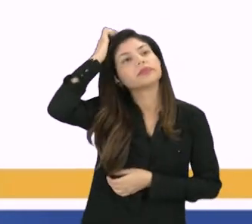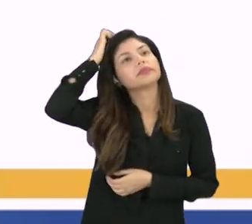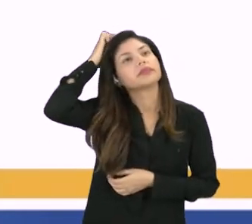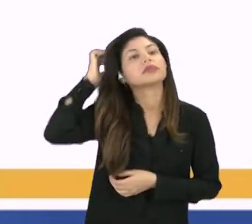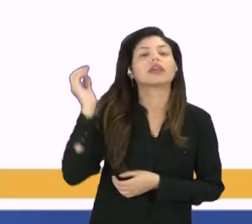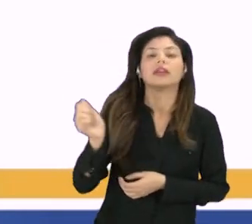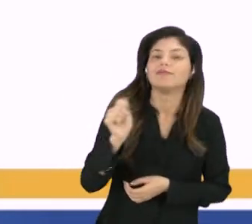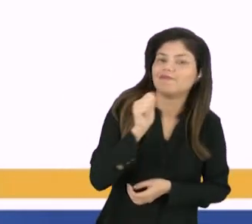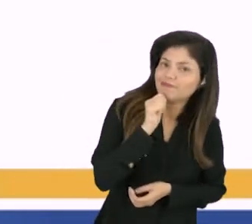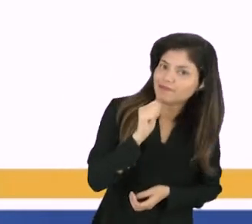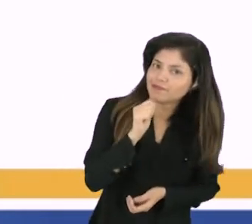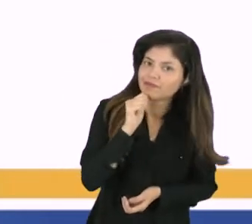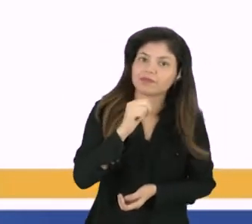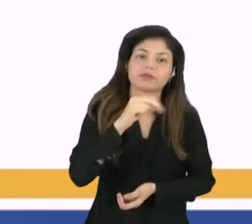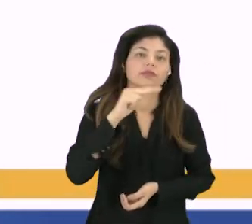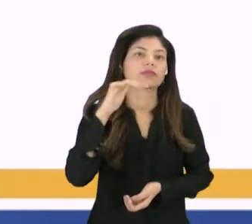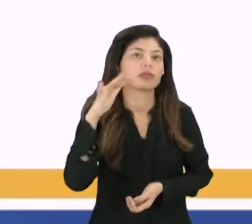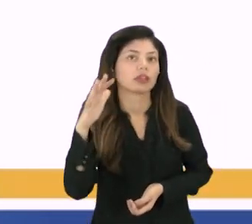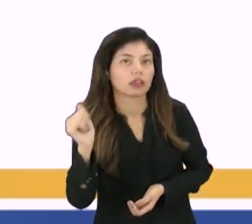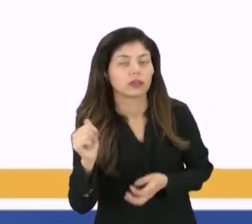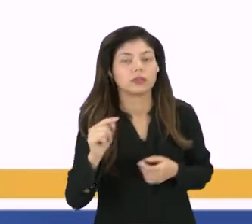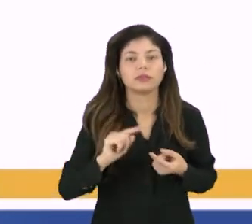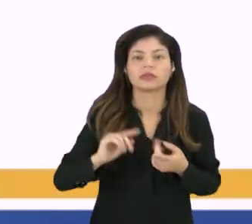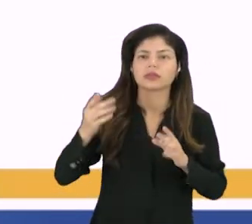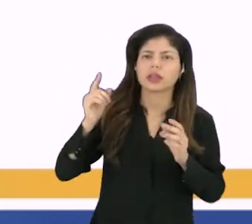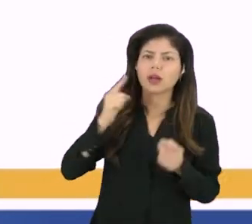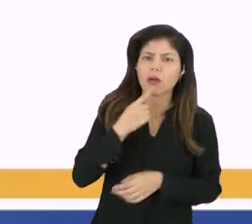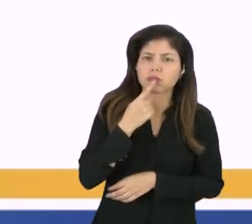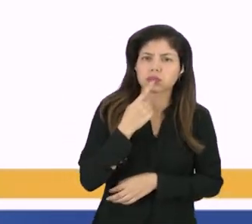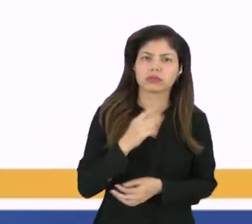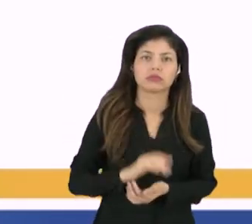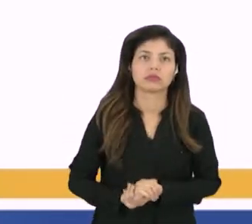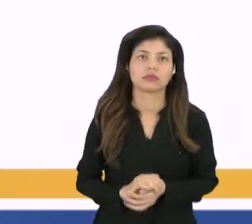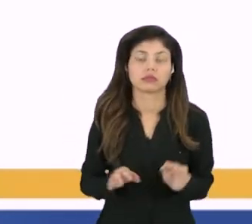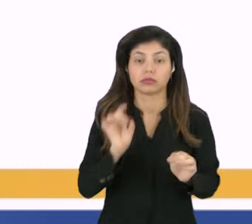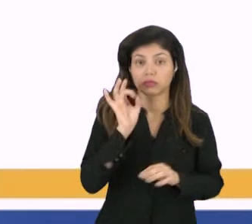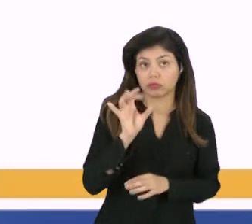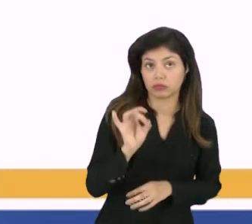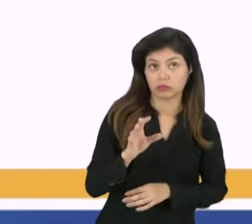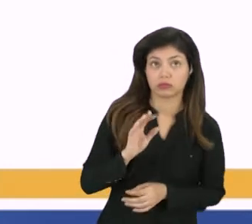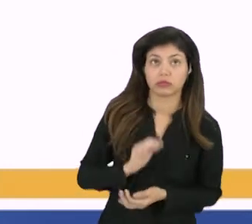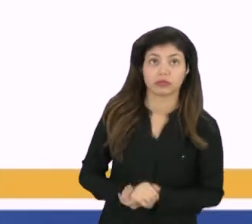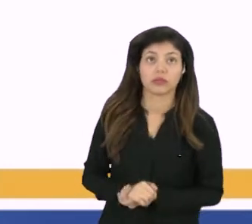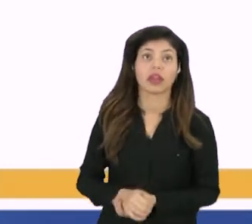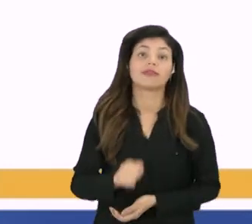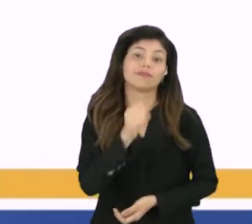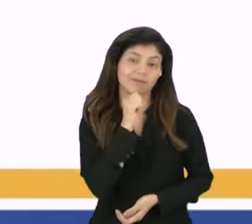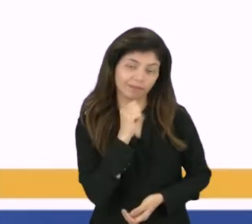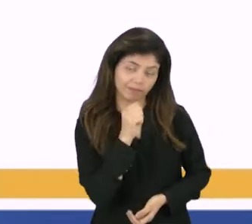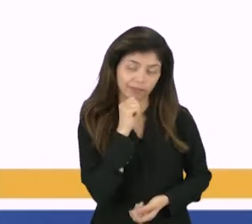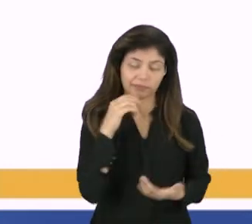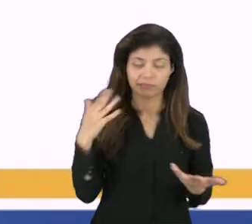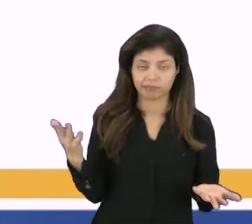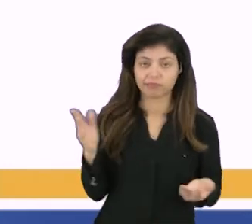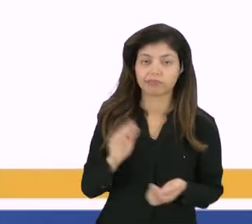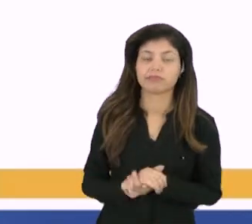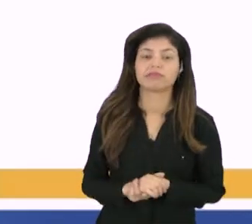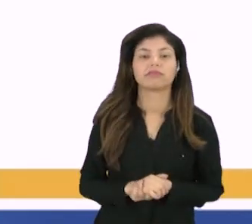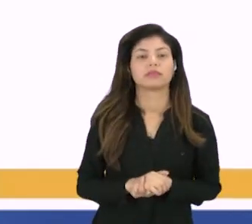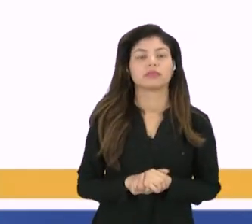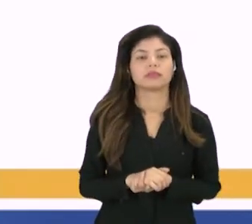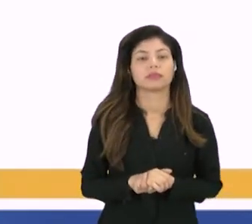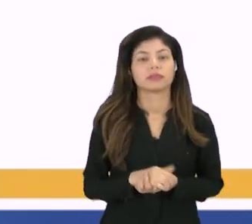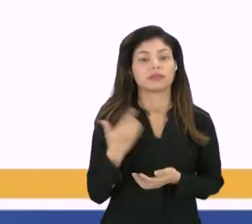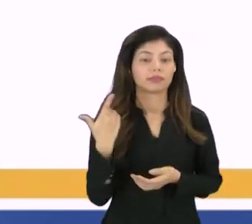ainda nunca foi perto. Nós conseguimos chegar perto da velocidade do som, mas a velocidade da luz ainda está